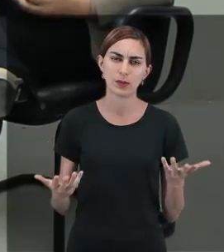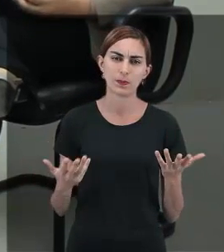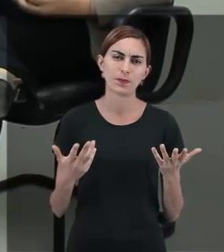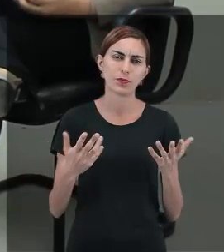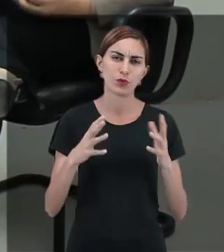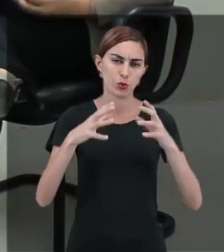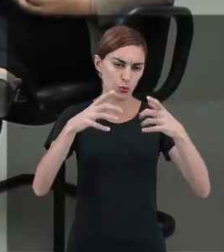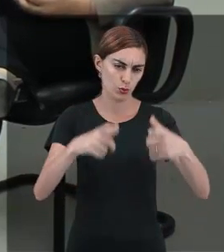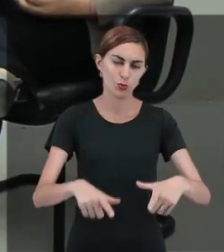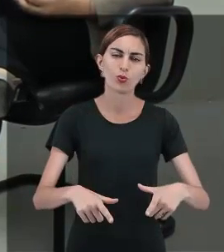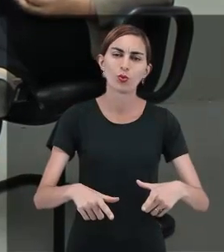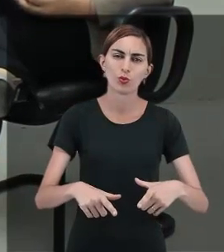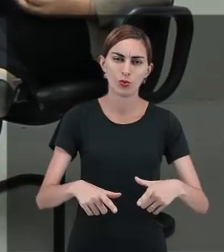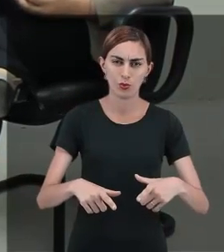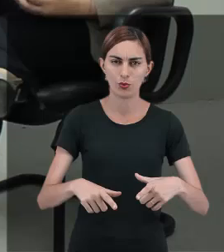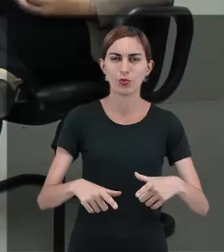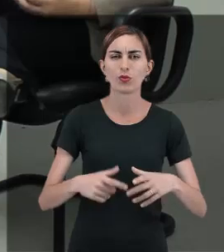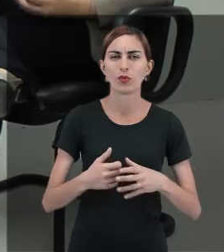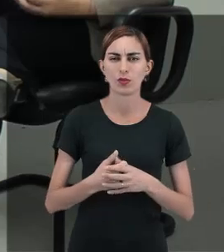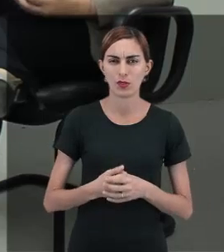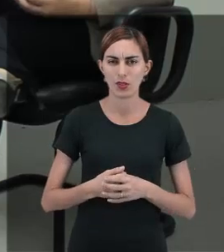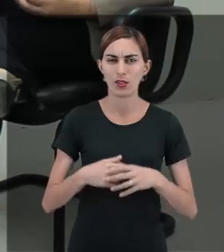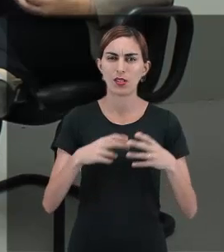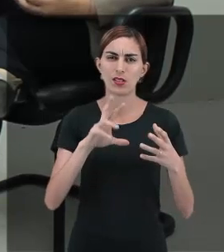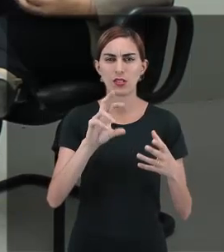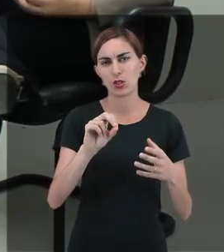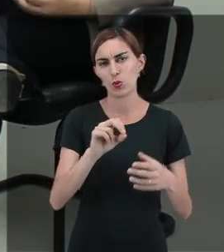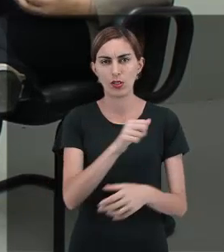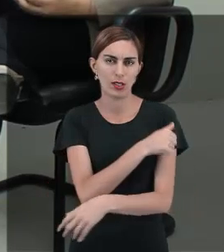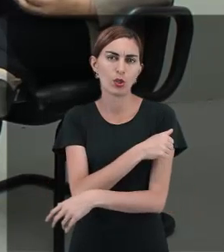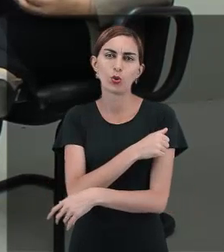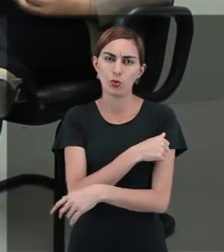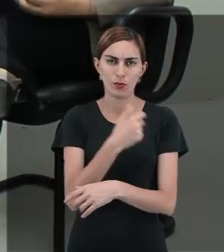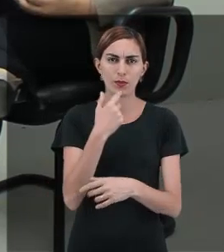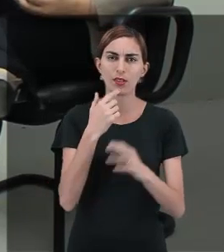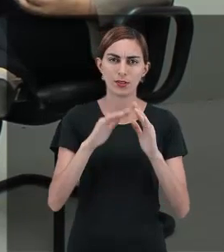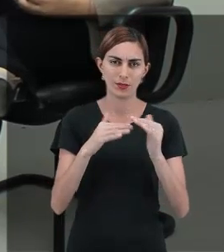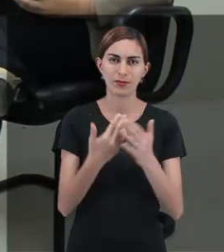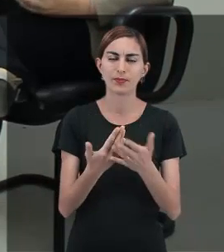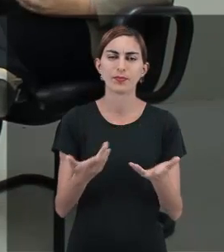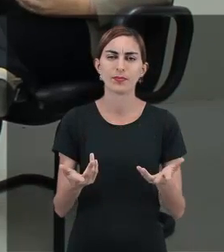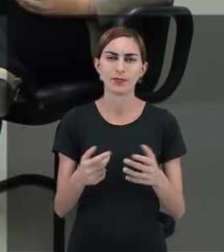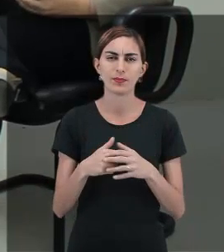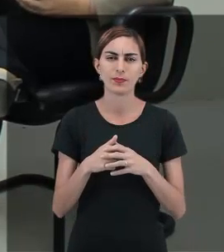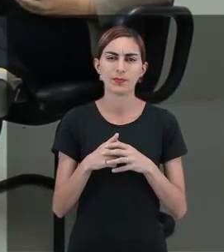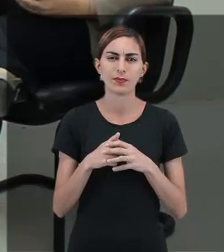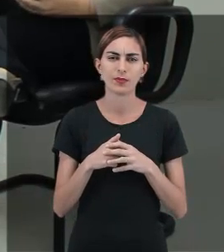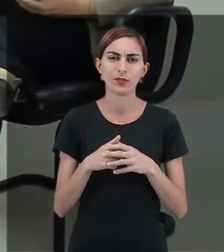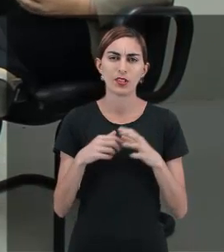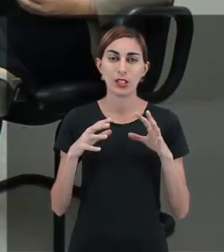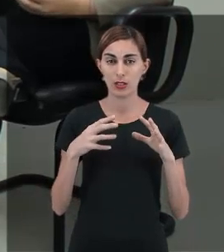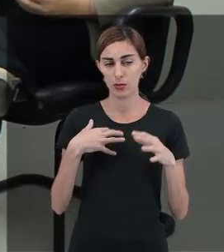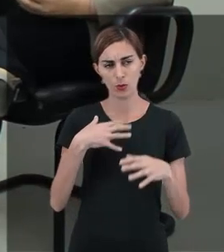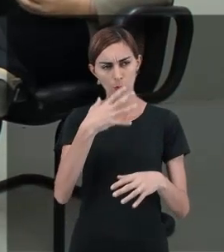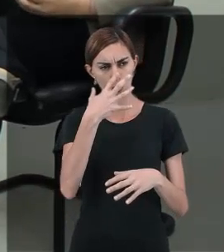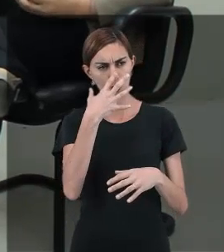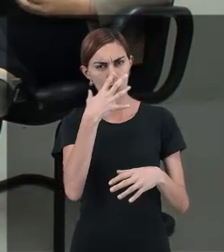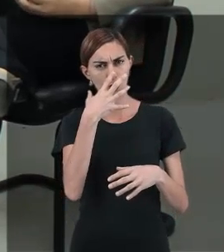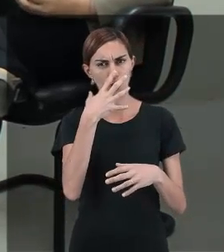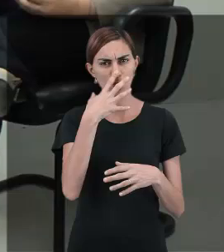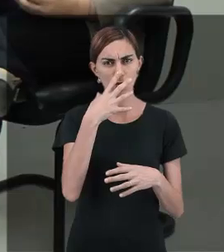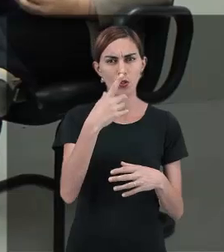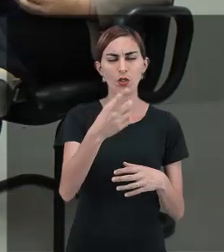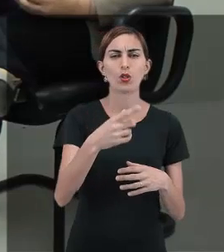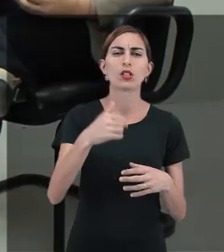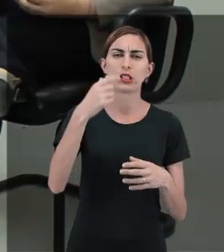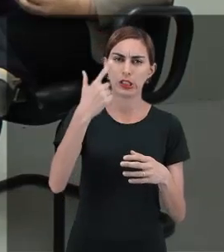Praticamente unanimidade, numa sala de aula, mais de 50 alunos lá, cravaram farmácia. E eu fiquei espantado com isso. Fiz um